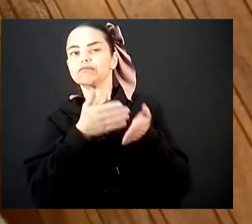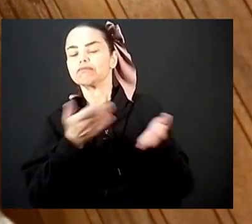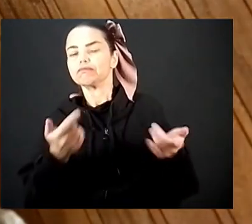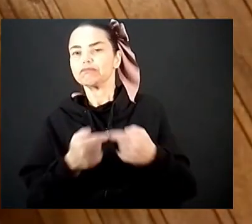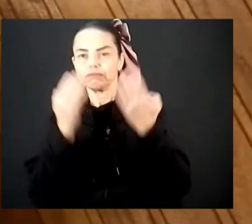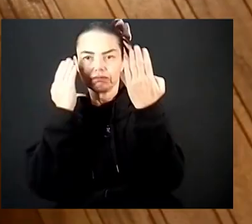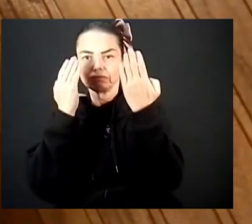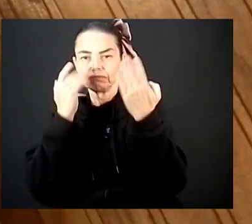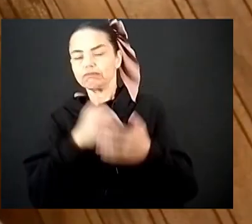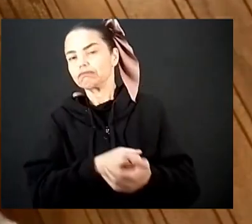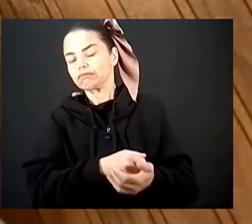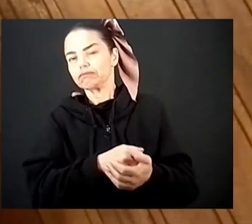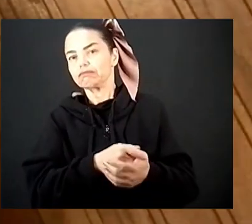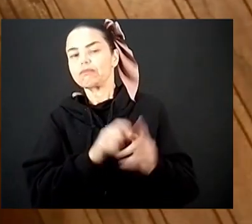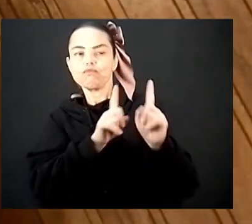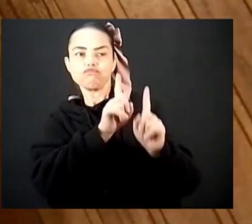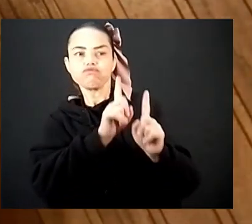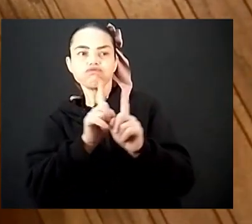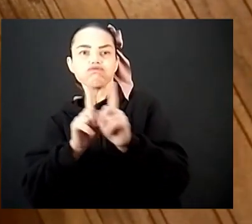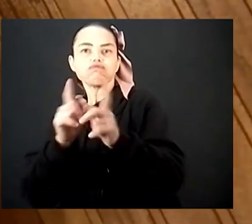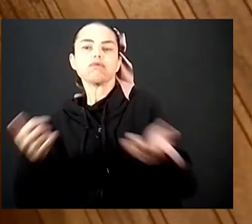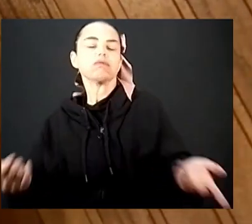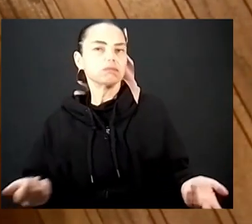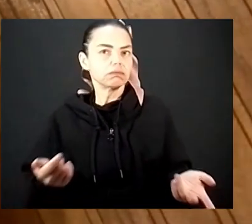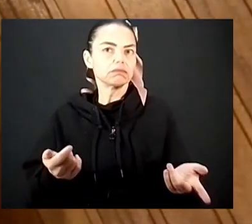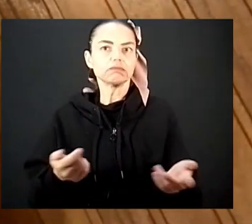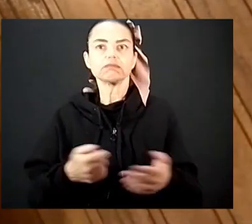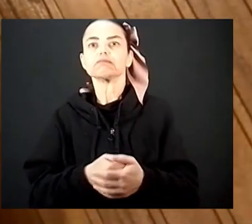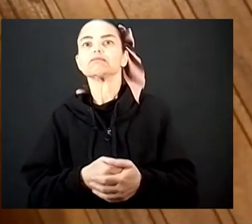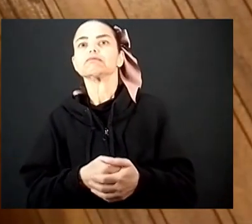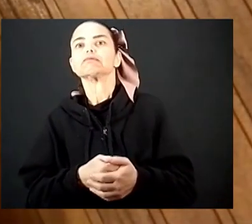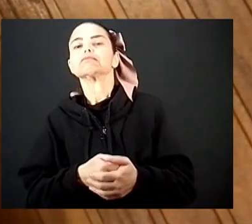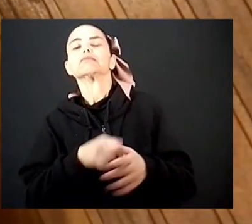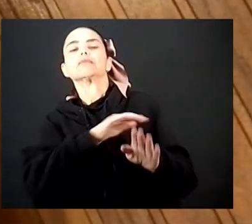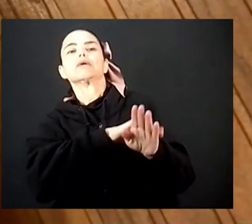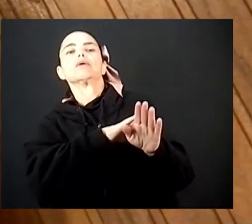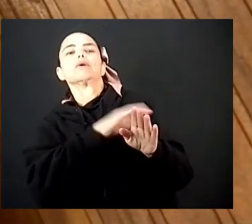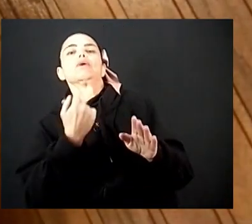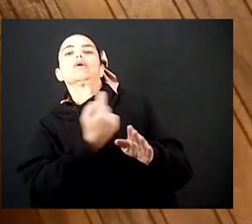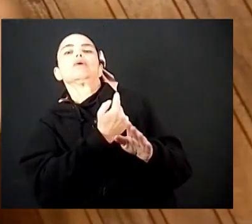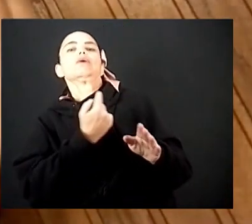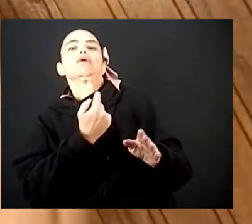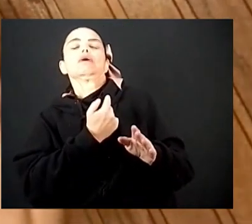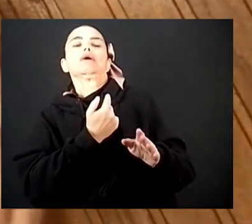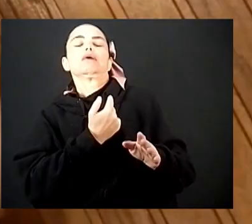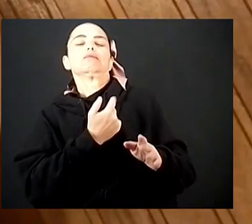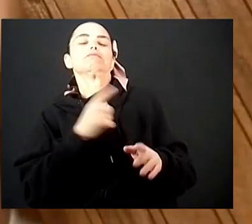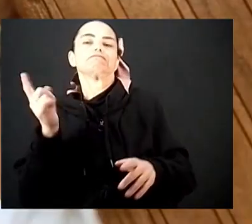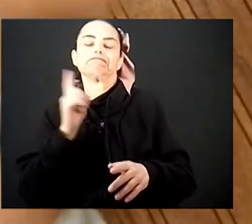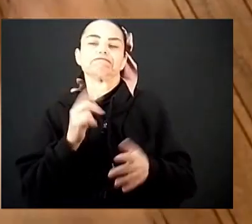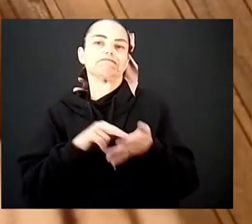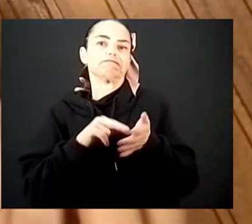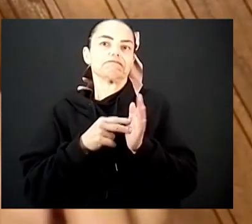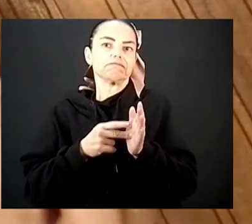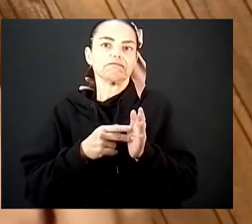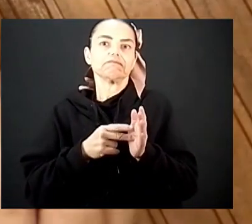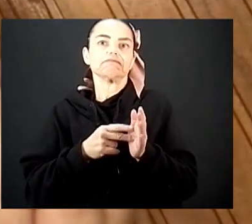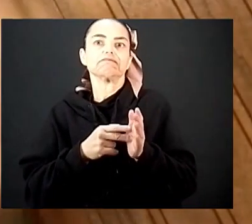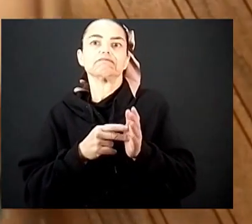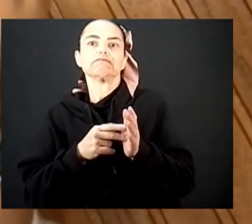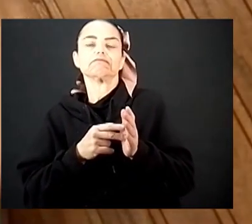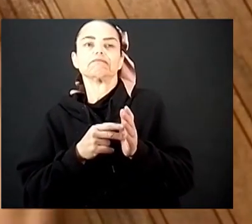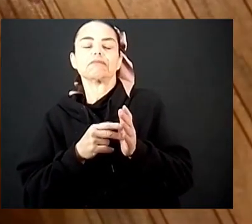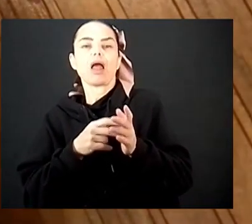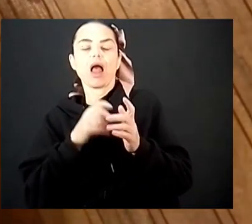dessa competição, né? O que traz para nós que isso não significa uma inveja,